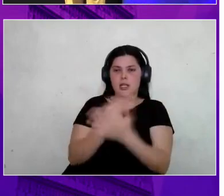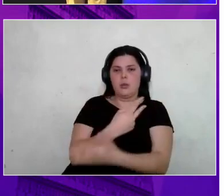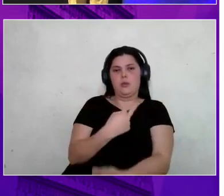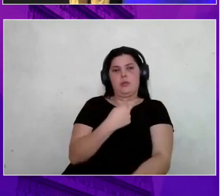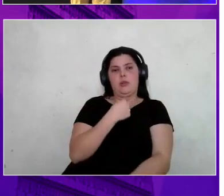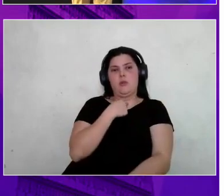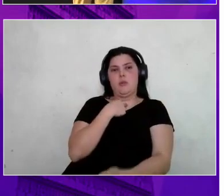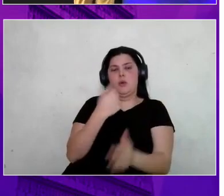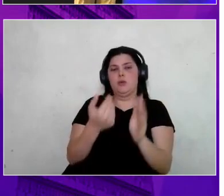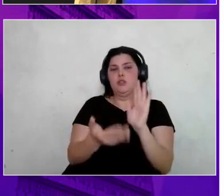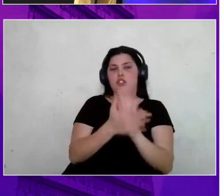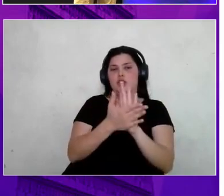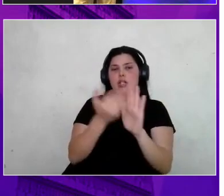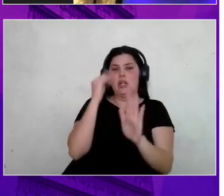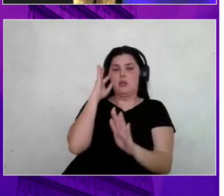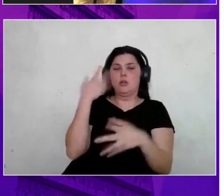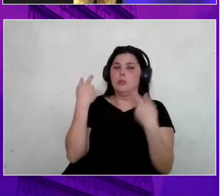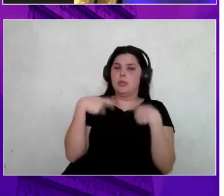solução.